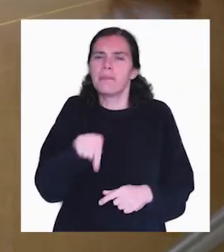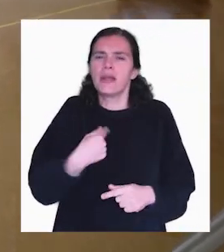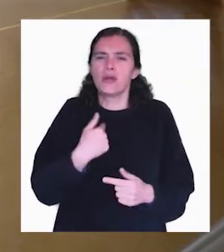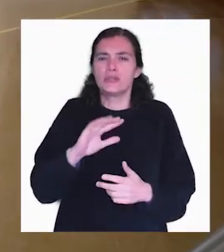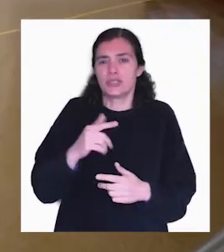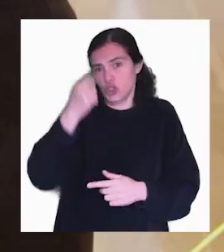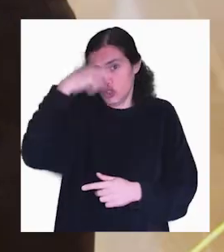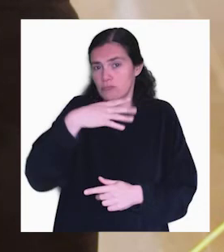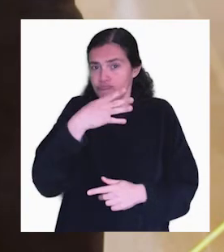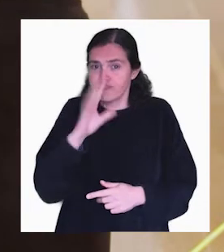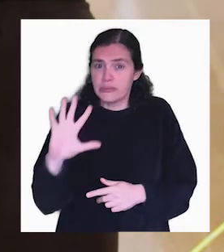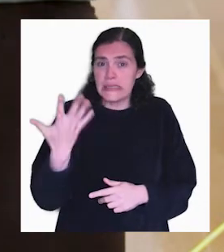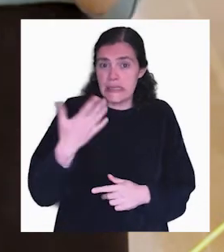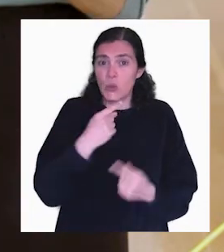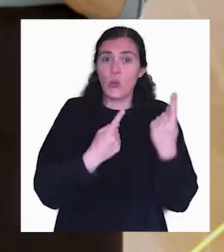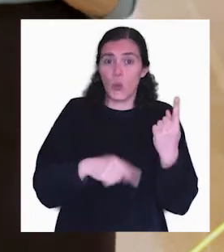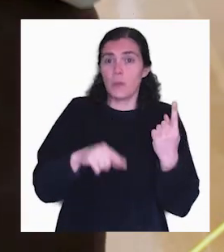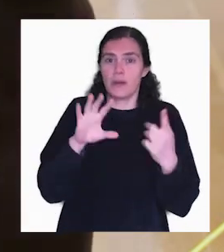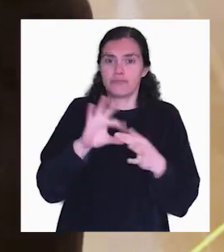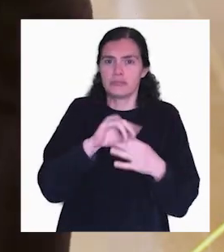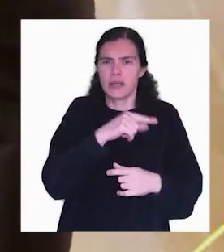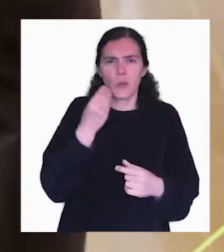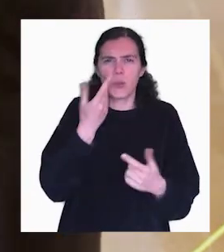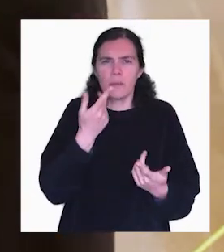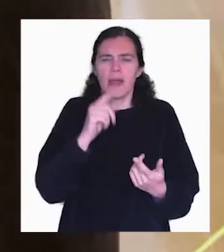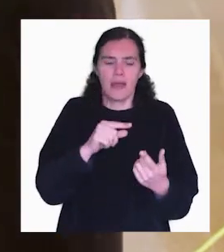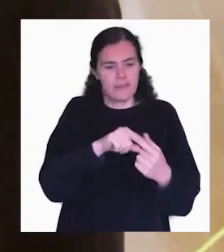5 narrativas, como eu disse, uma delas é uma abordagem